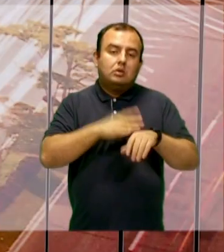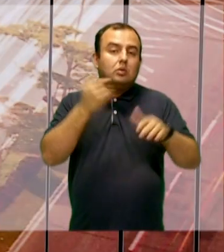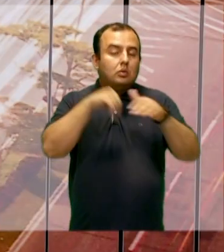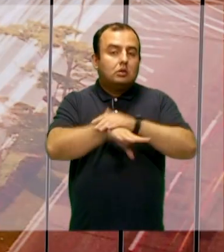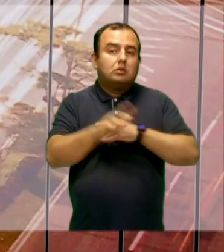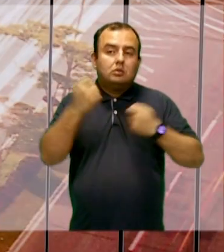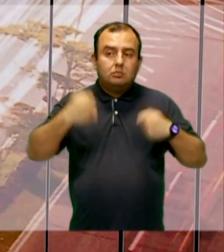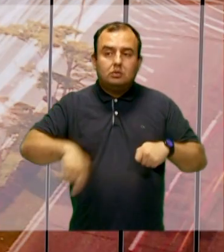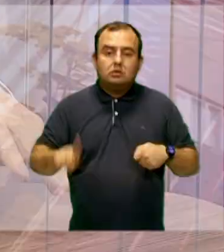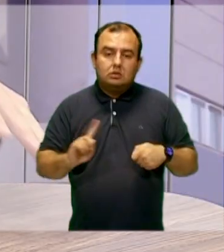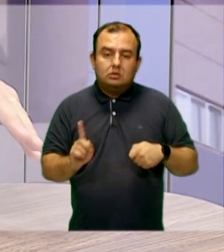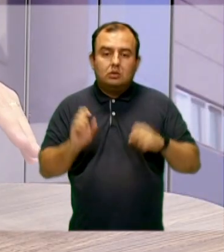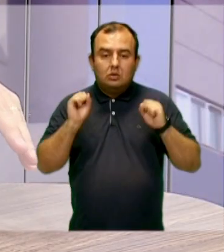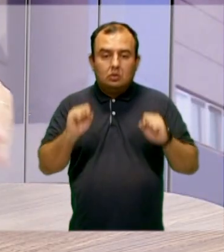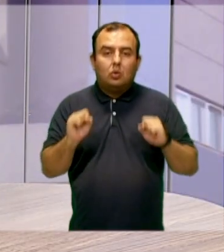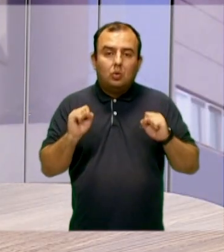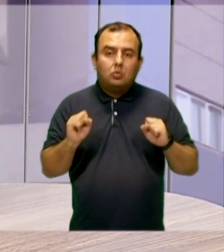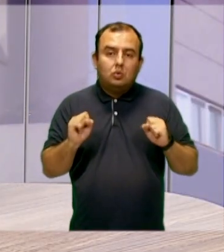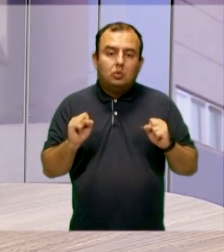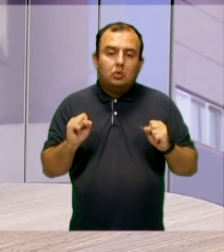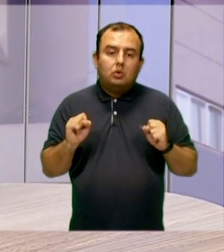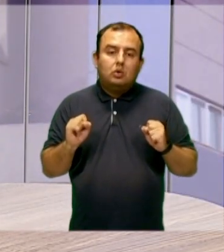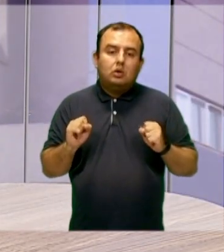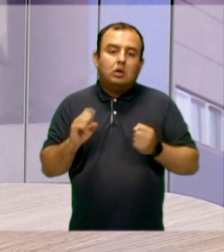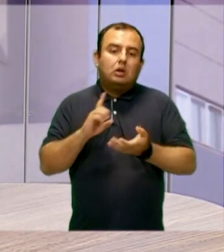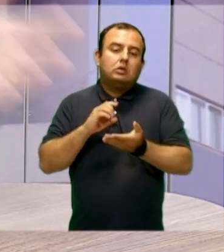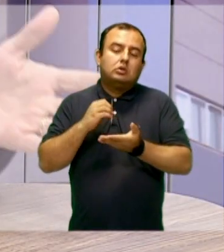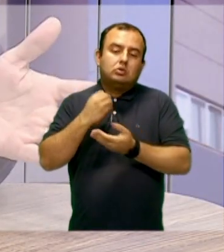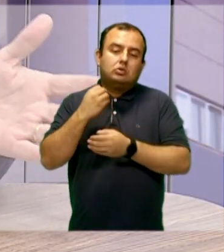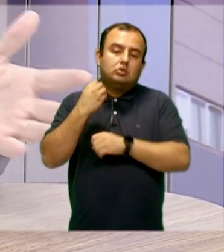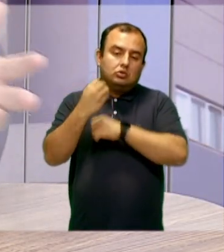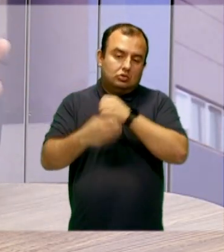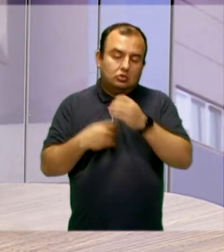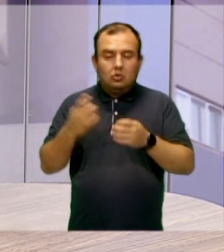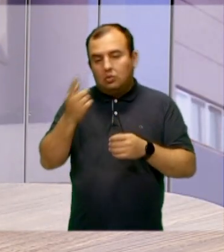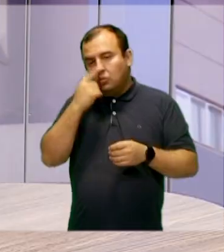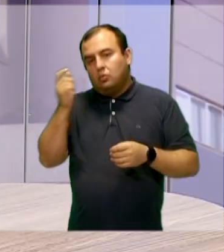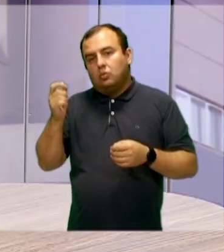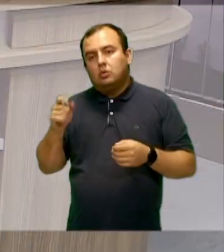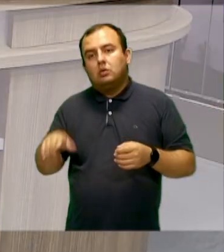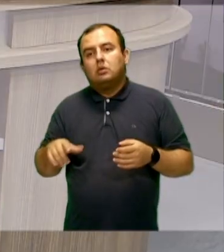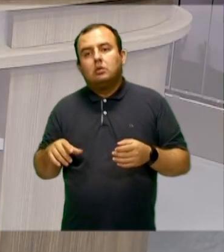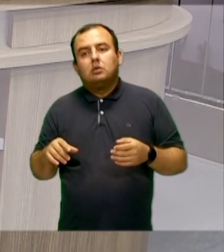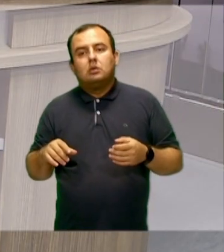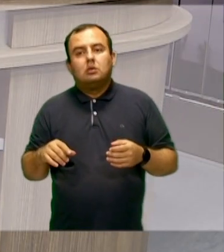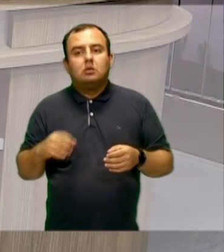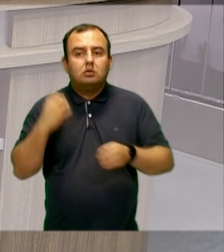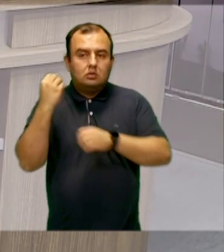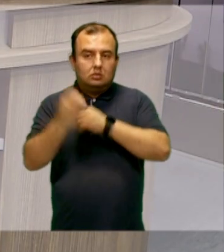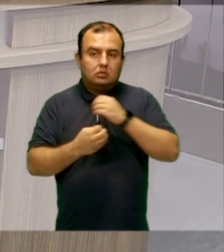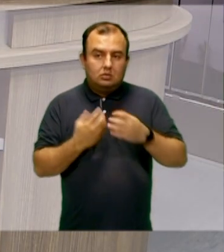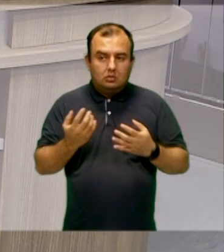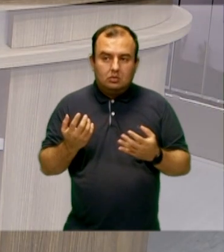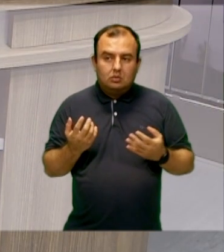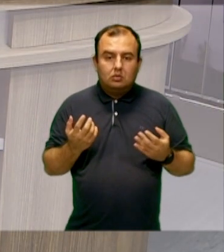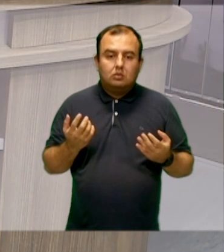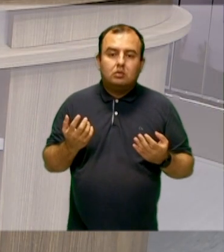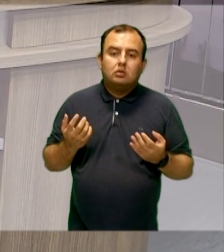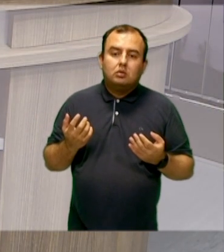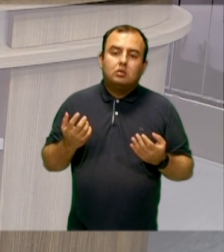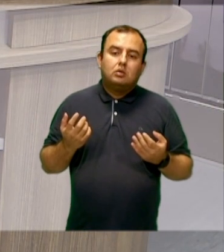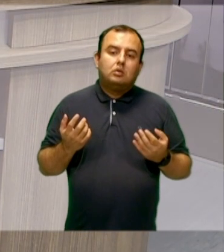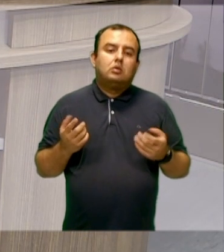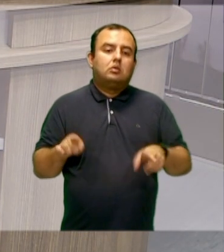guardar. Que eu possa digitalizar e guardar e descartar. Digitalização não é um caminho... Digitalização está